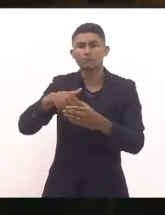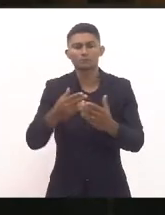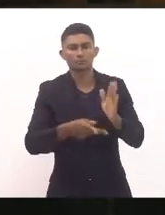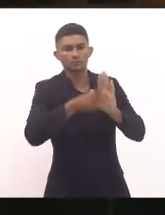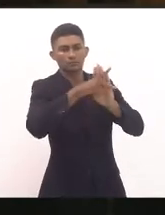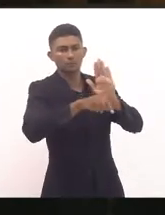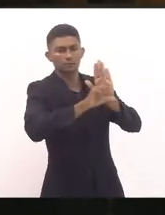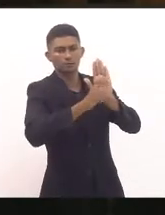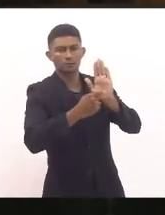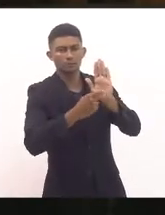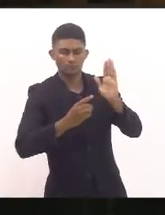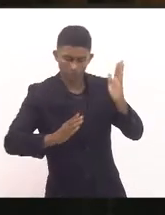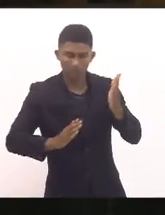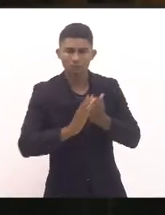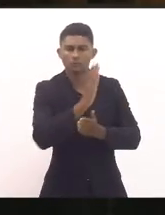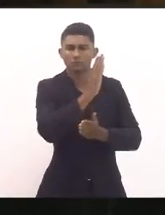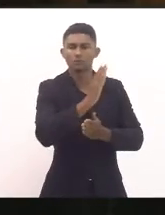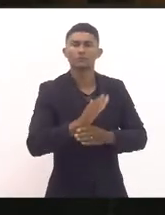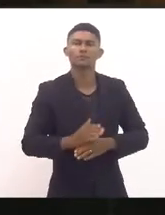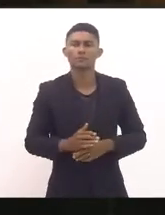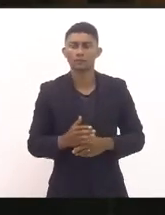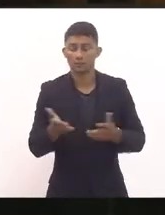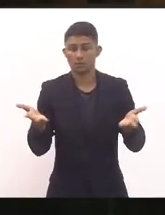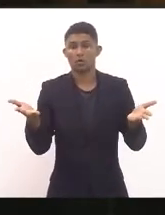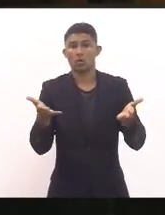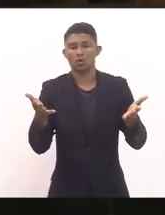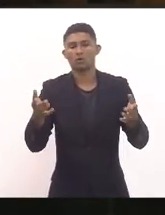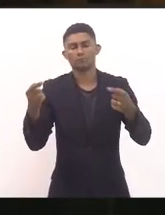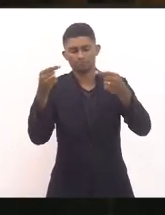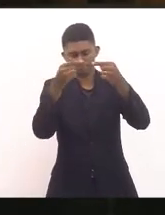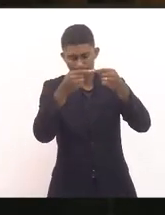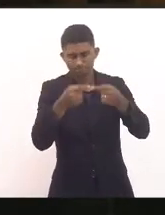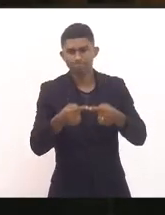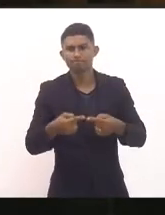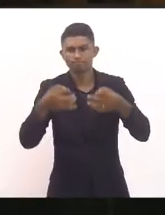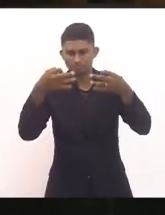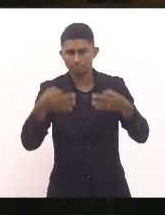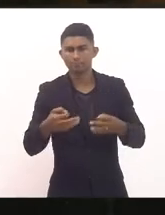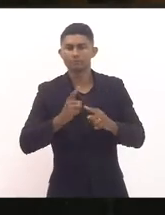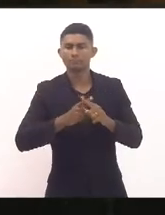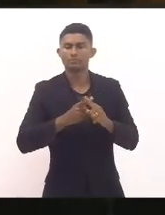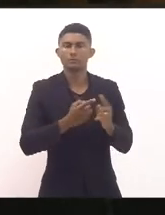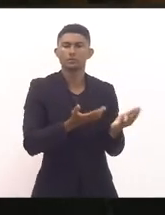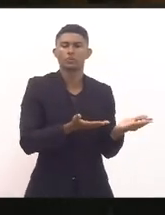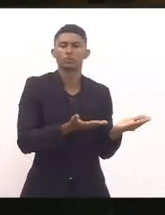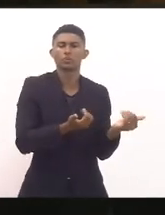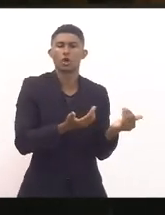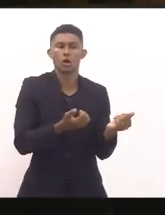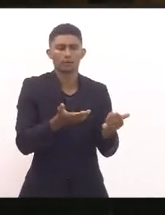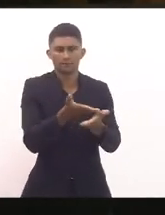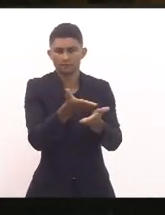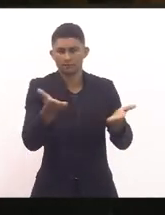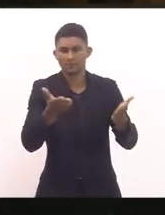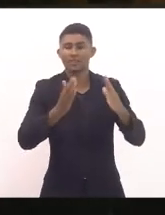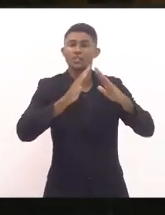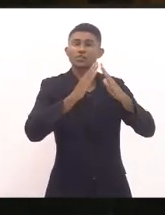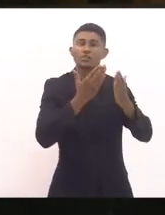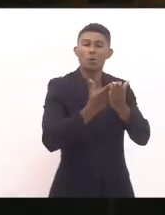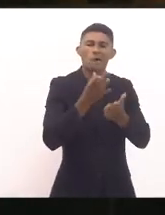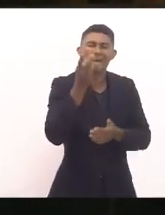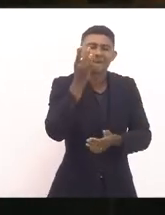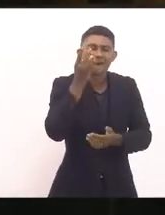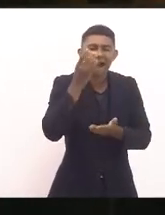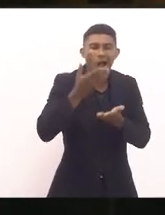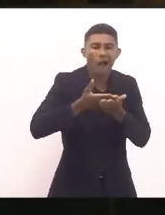desse projeto, que faz muito sentido nesse momento em que a nossa juventude está retornando às escolas,